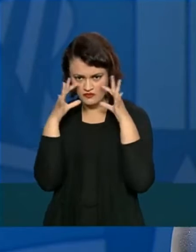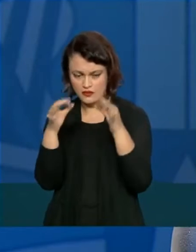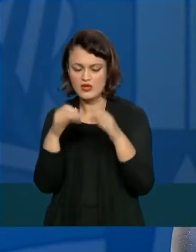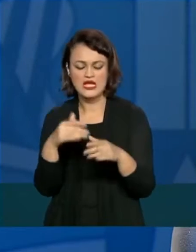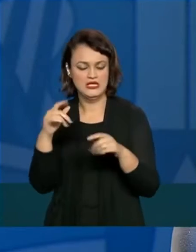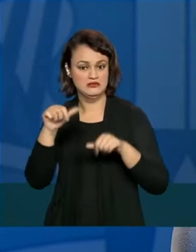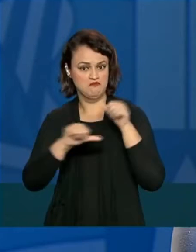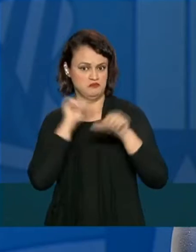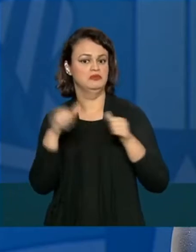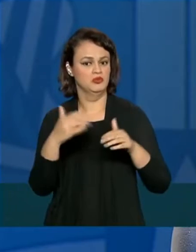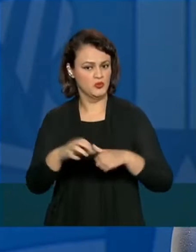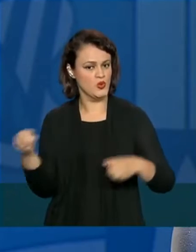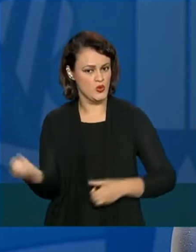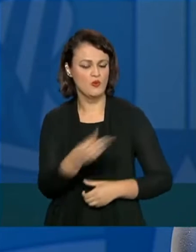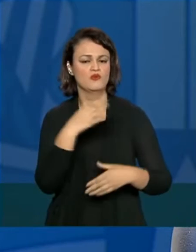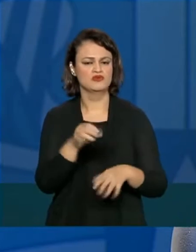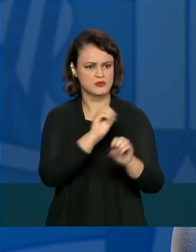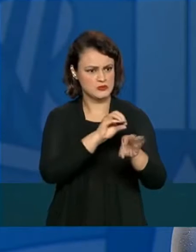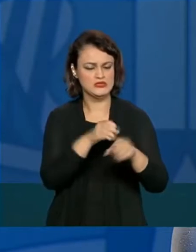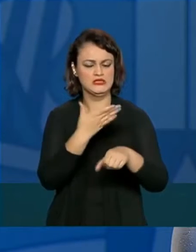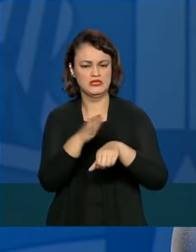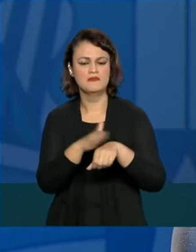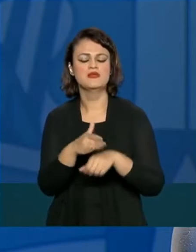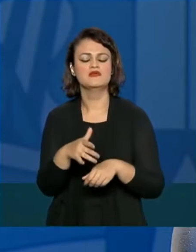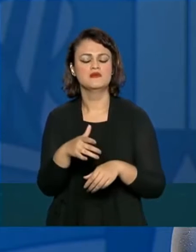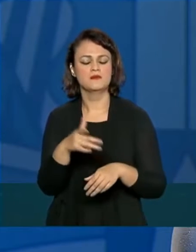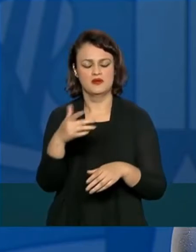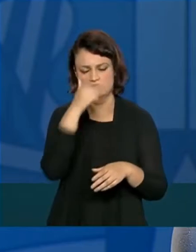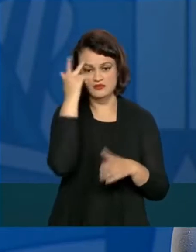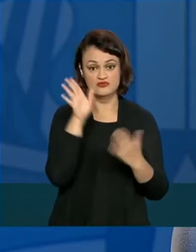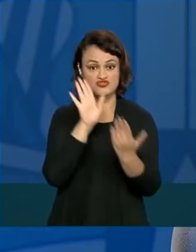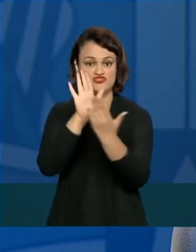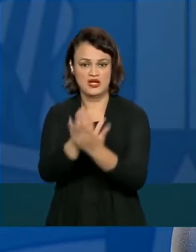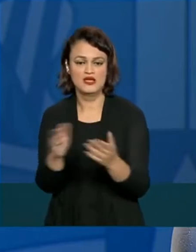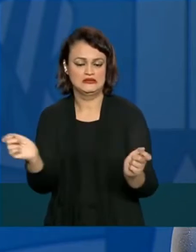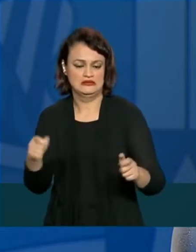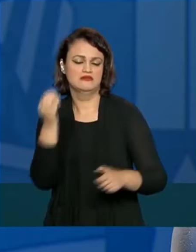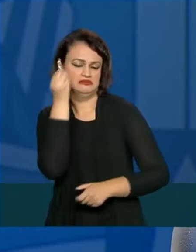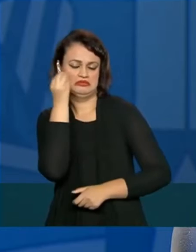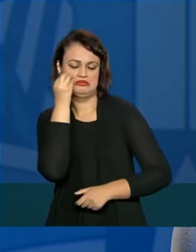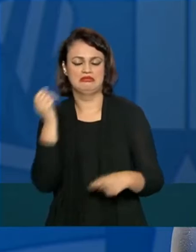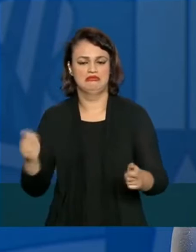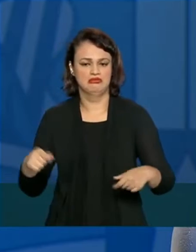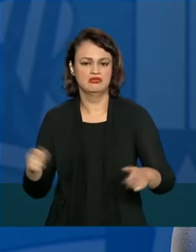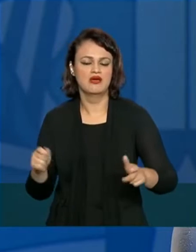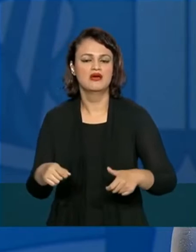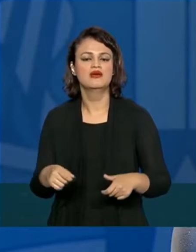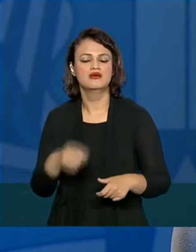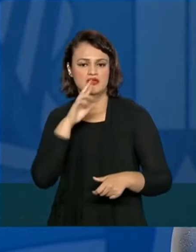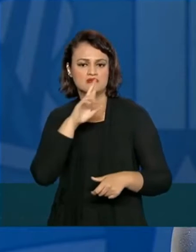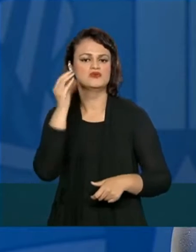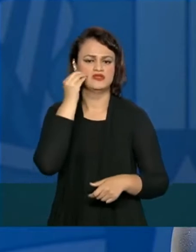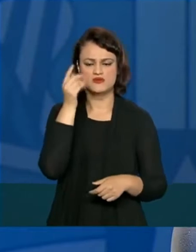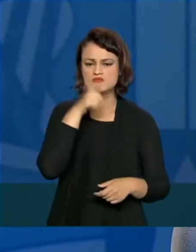modernizados, receberam equipamentos, treinamento, justamente para poderem dar vazão aos testes recebidos e poderem